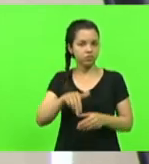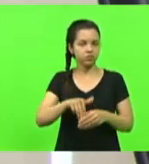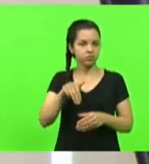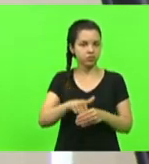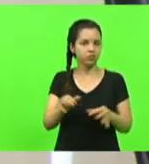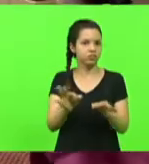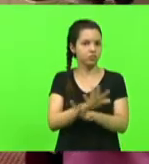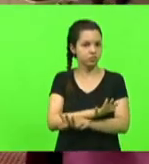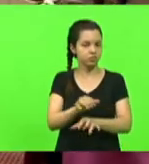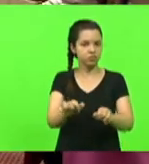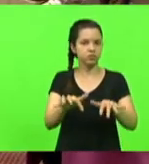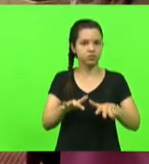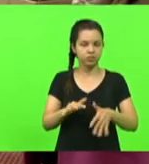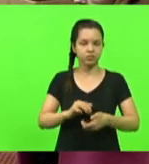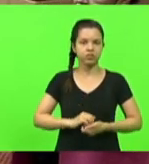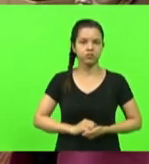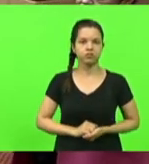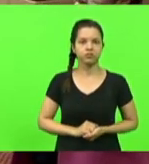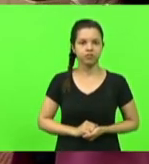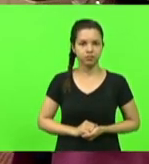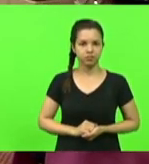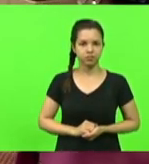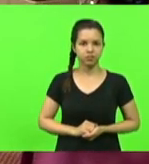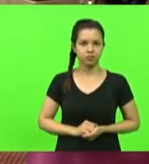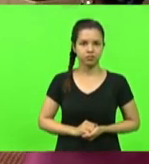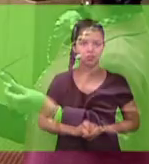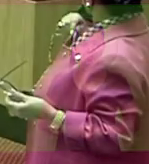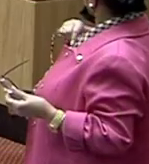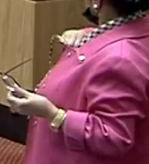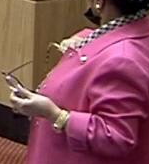presente sessão. Só emoções.